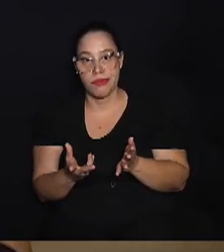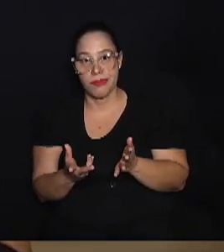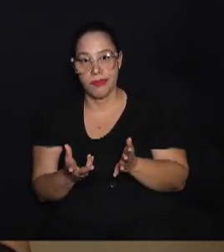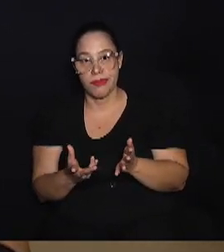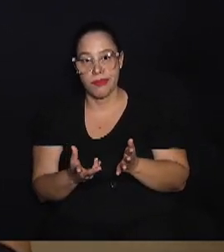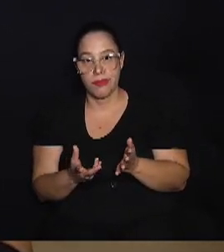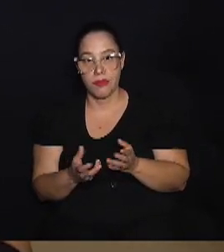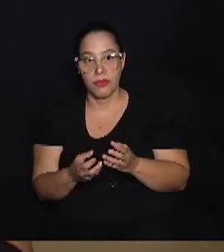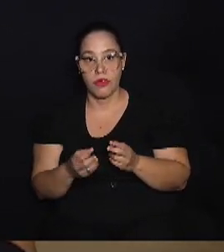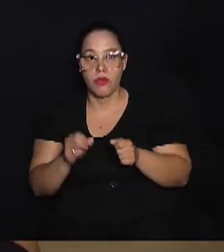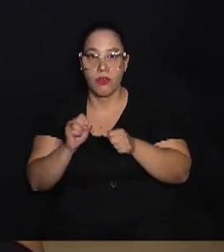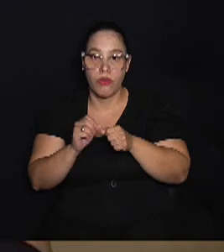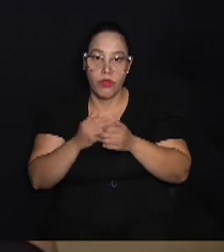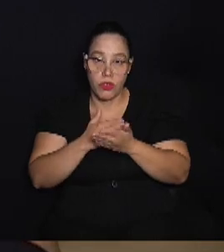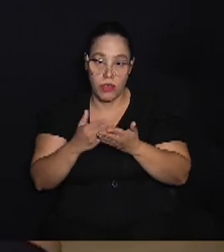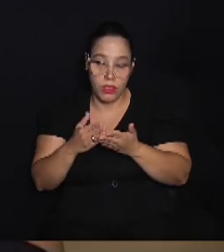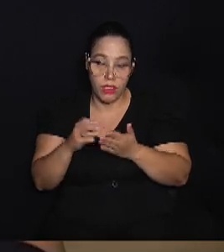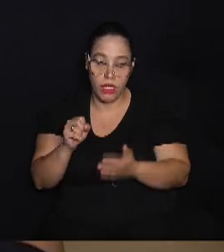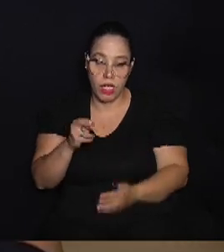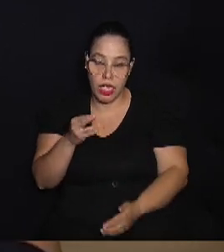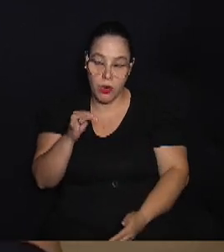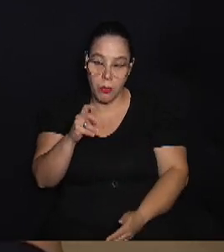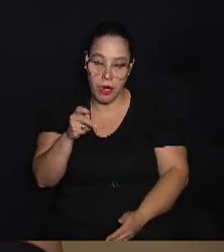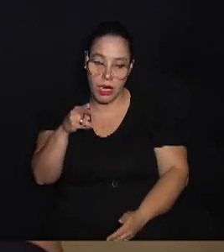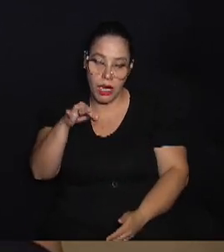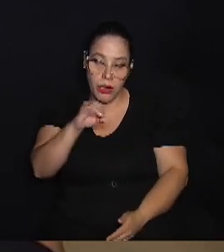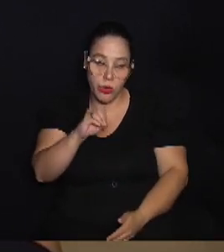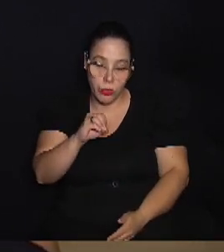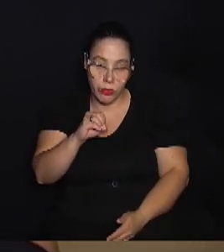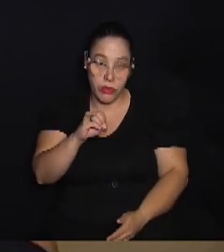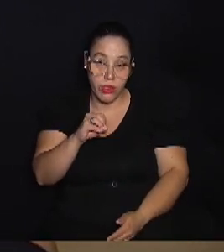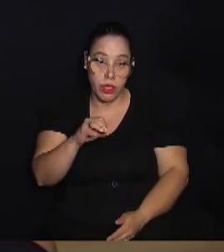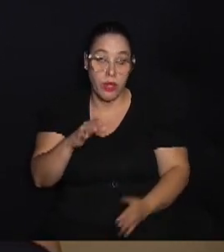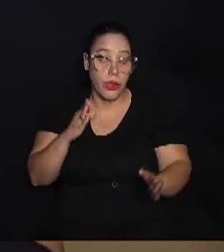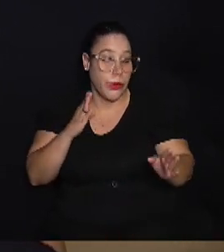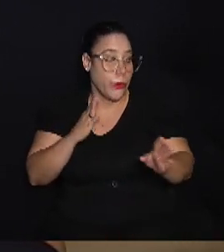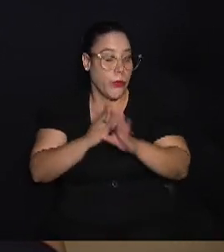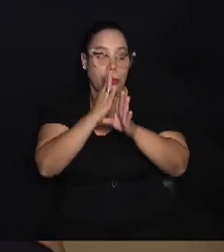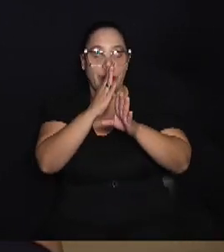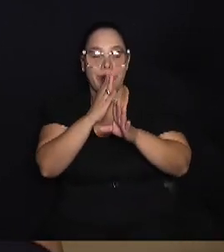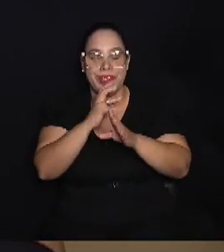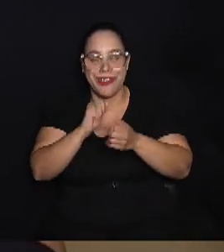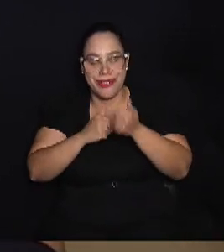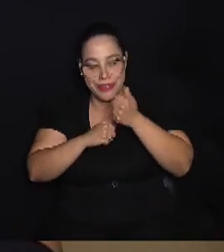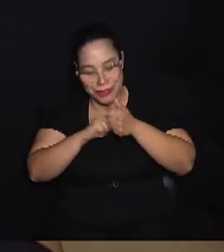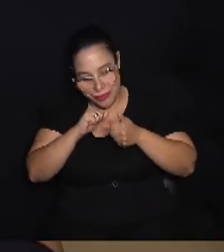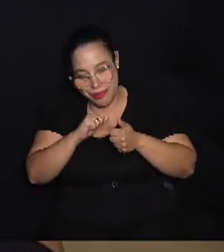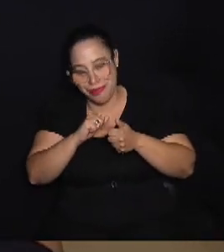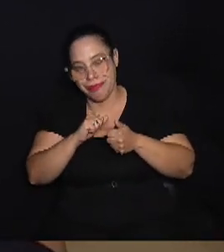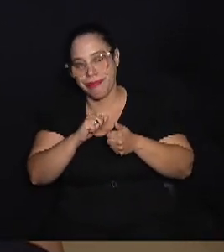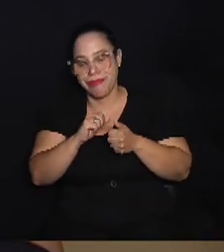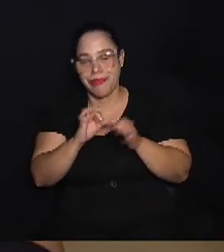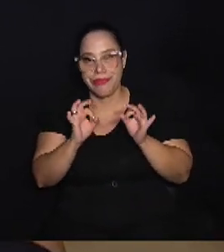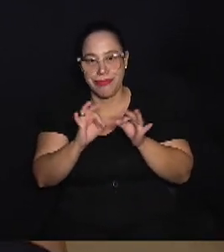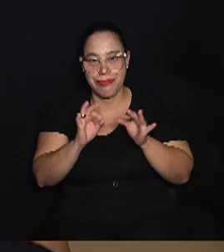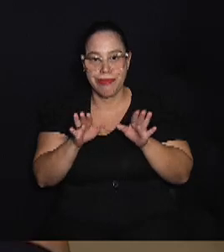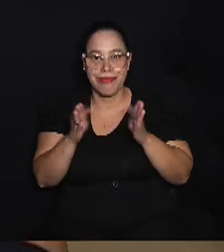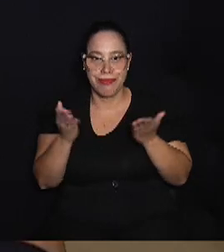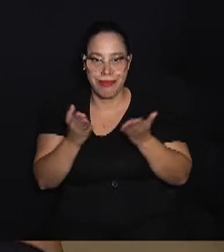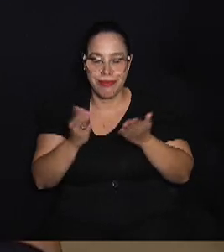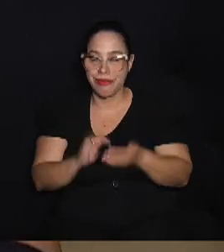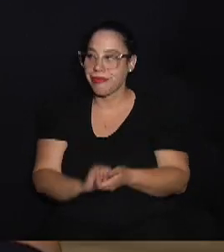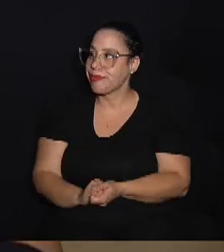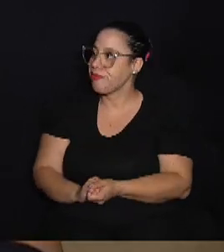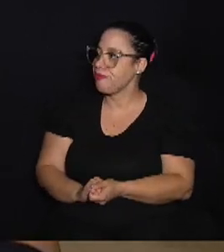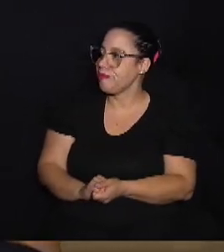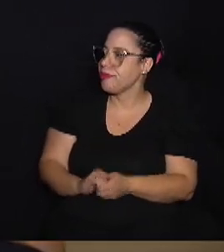Aí eu fui conhecer no São Bernardo do Campo, me achei nesse esporte ali, de muita adrenalina e eu tô até hoje, há 14 anos.